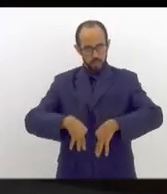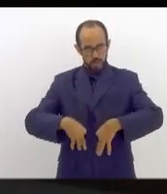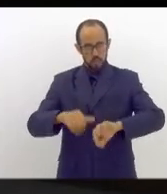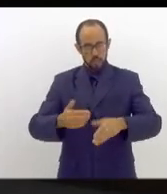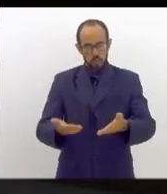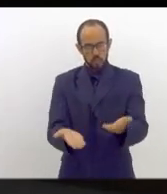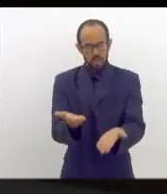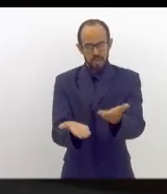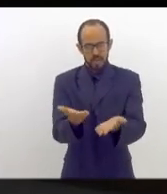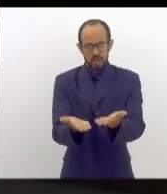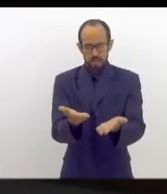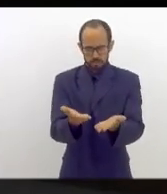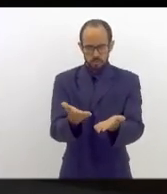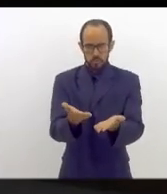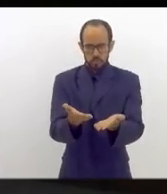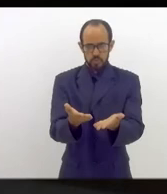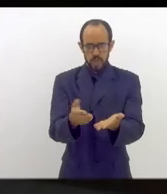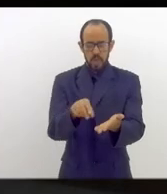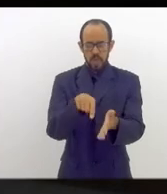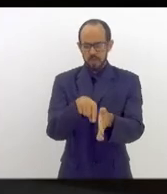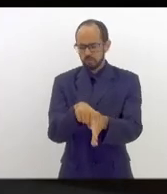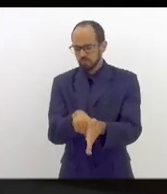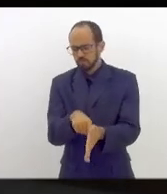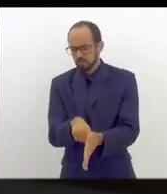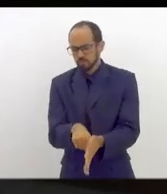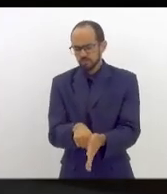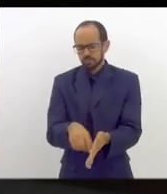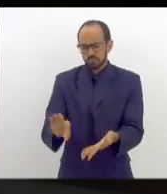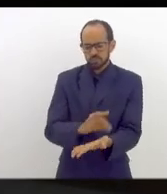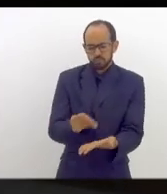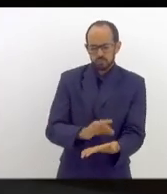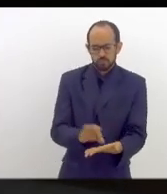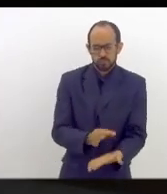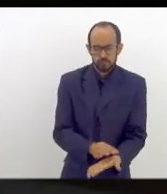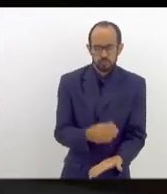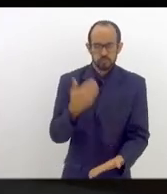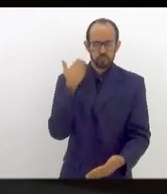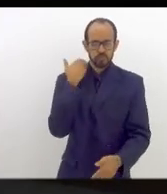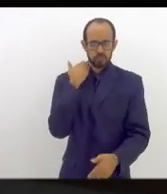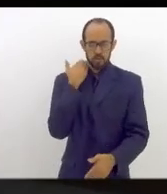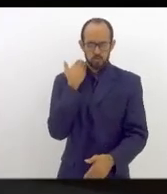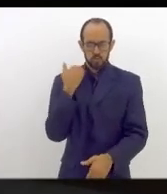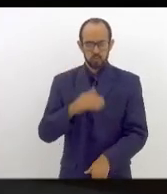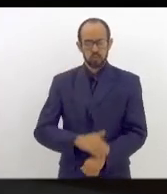prestações e a revisão contratual aplicação aos contratos bancários